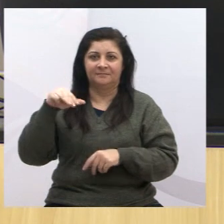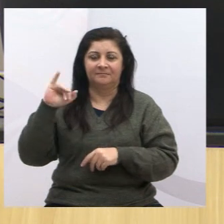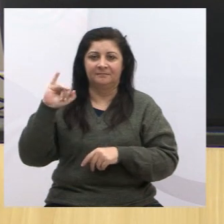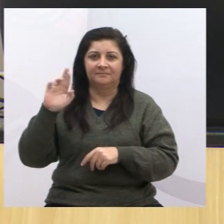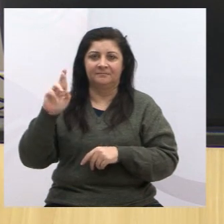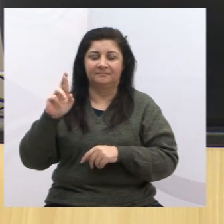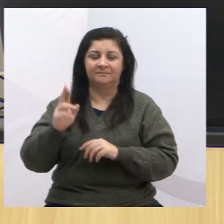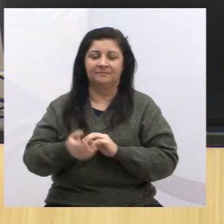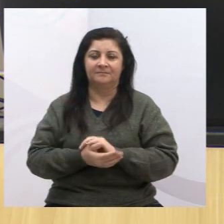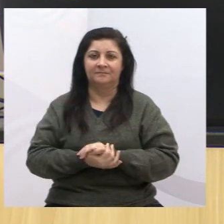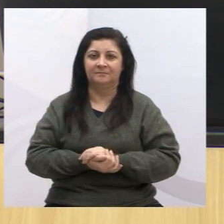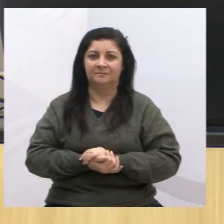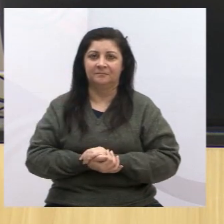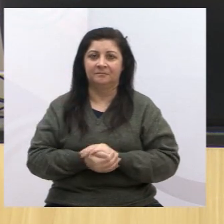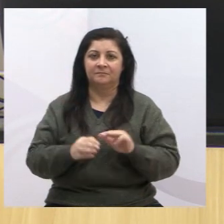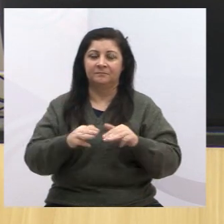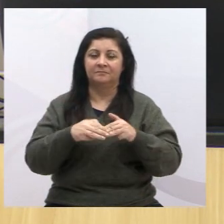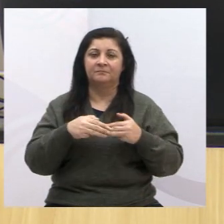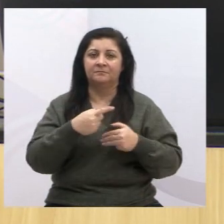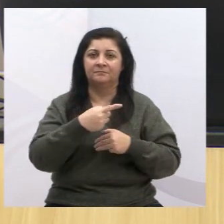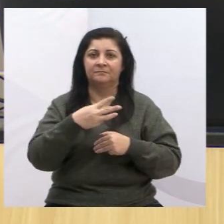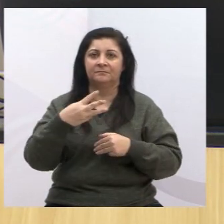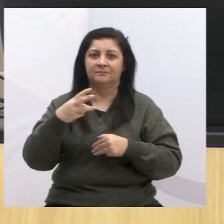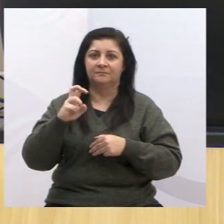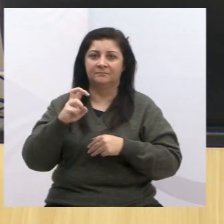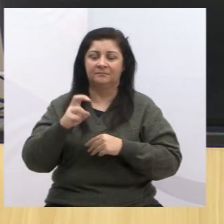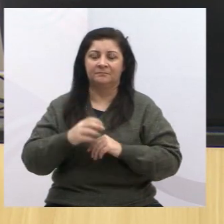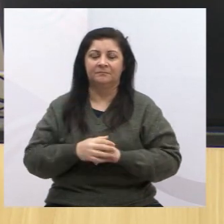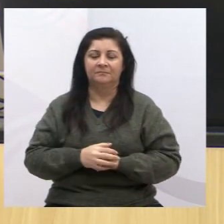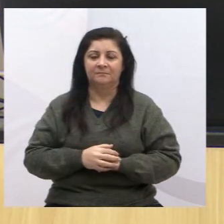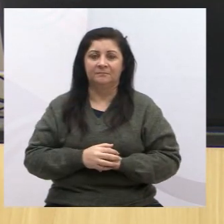Lua. Moção 135-2021.